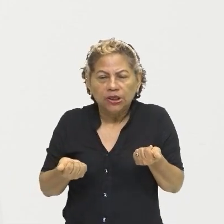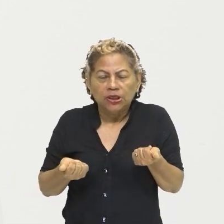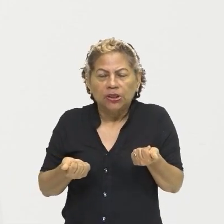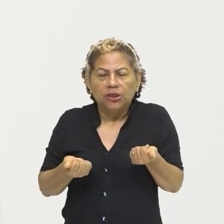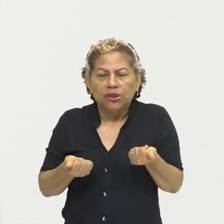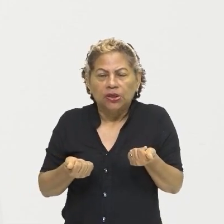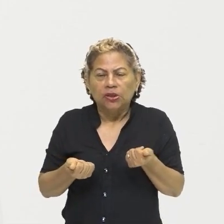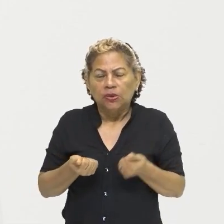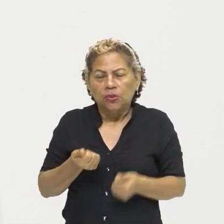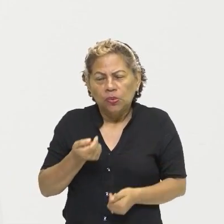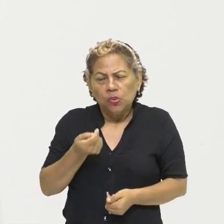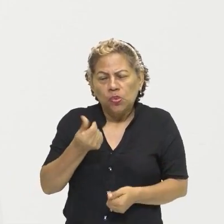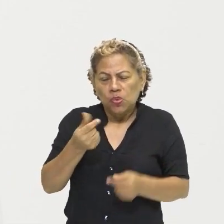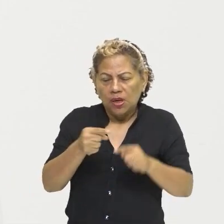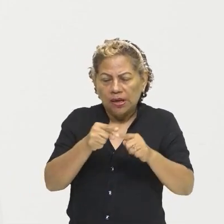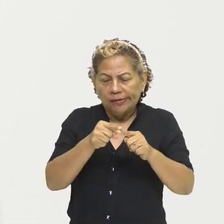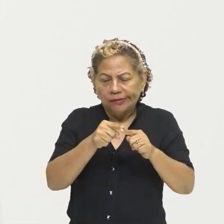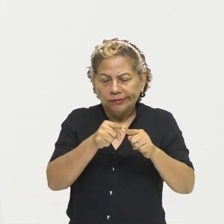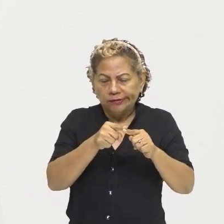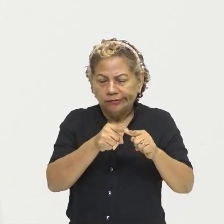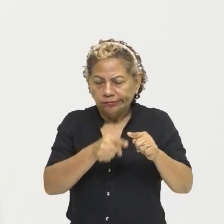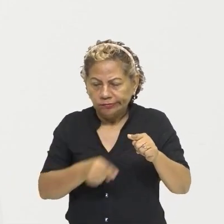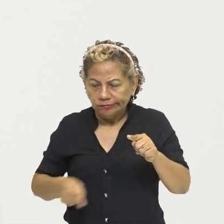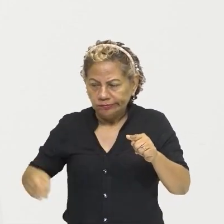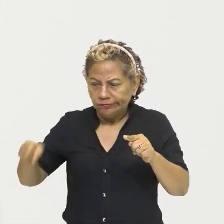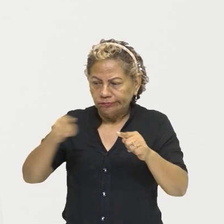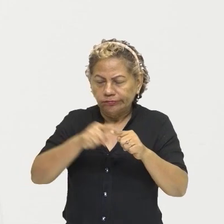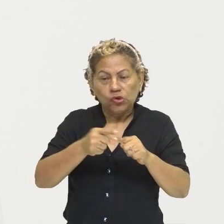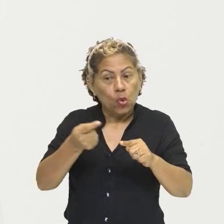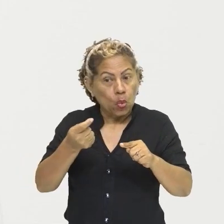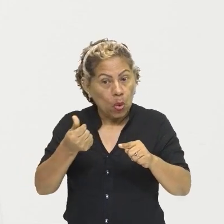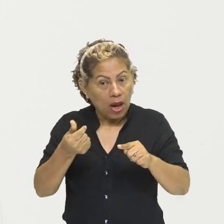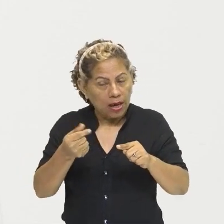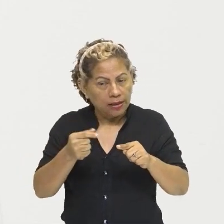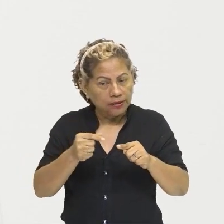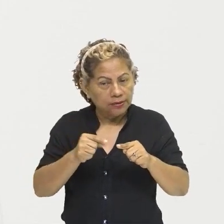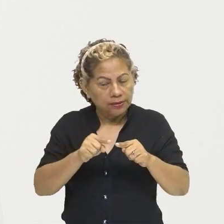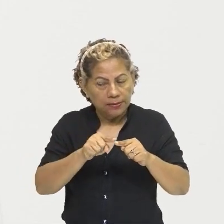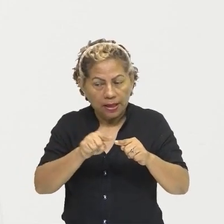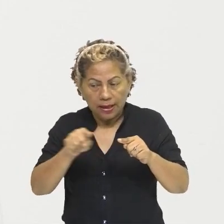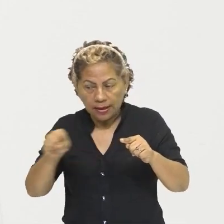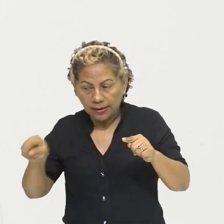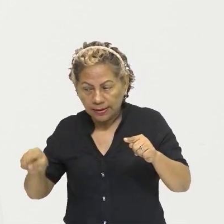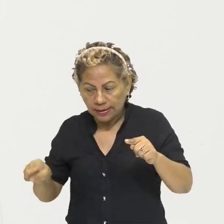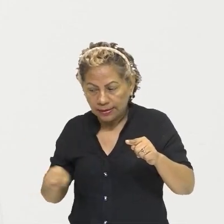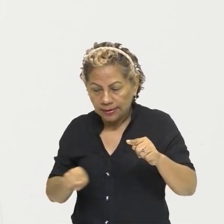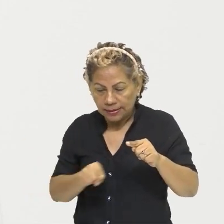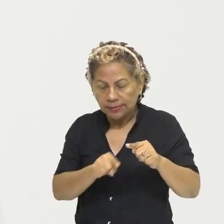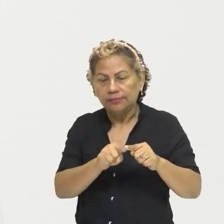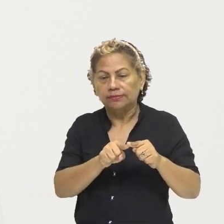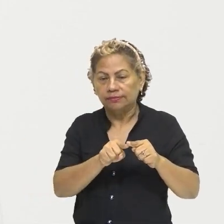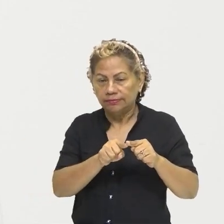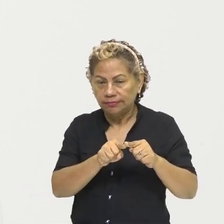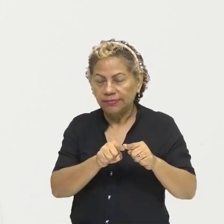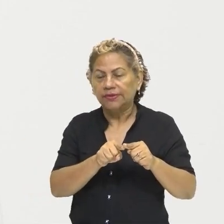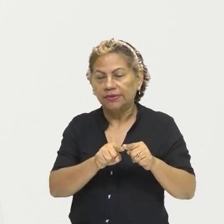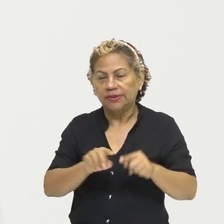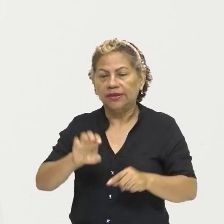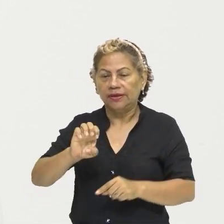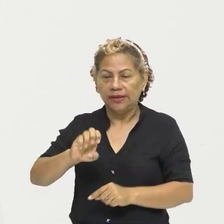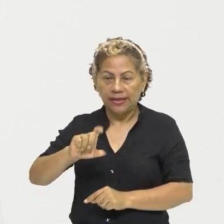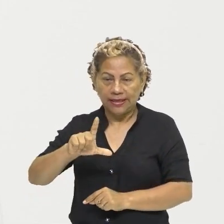uma circunferência. Né? A excentricidade da elipse, né, que a gente fala, né, o quanto a elipse é